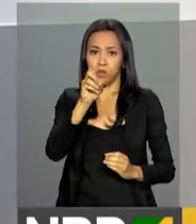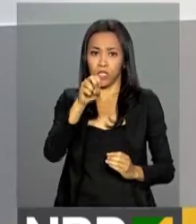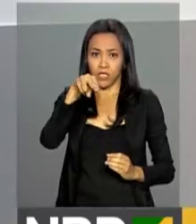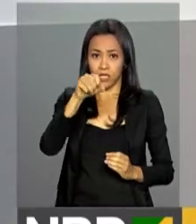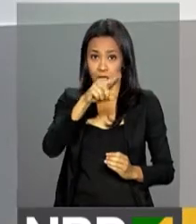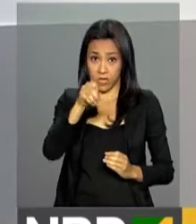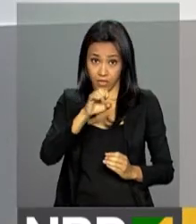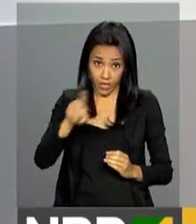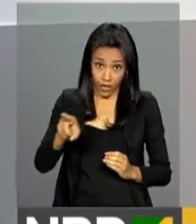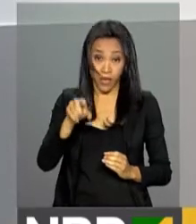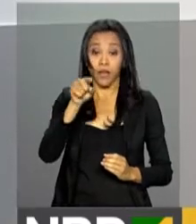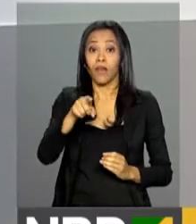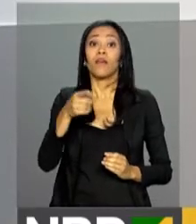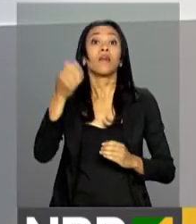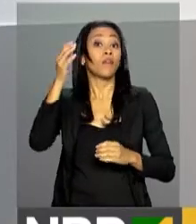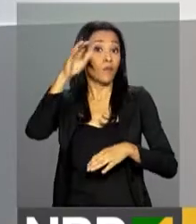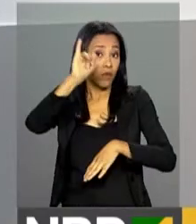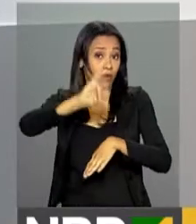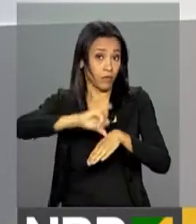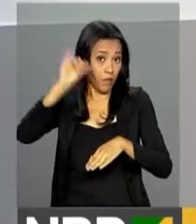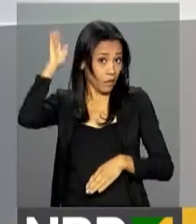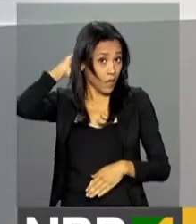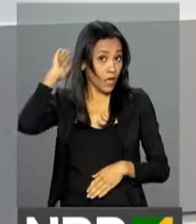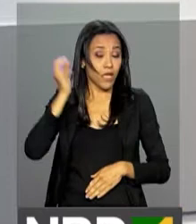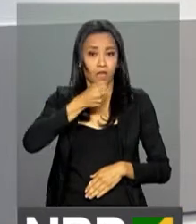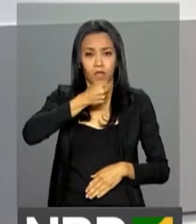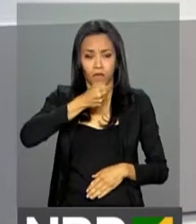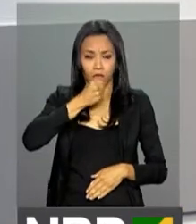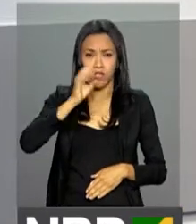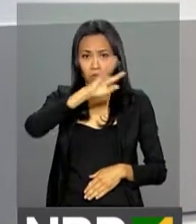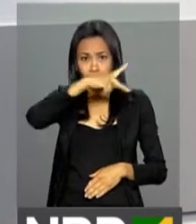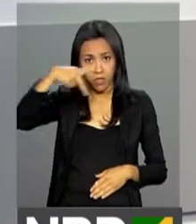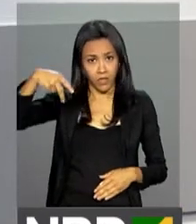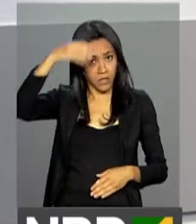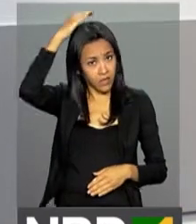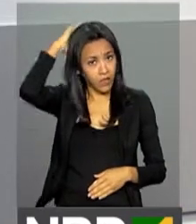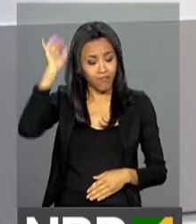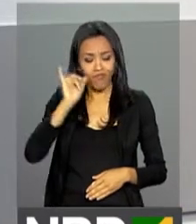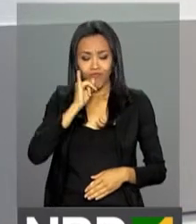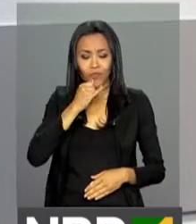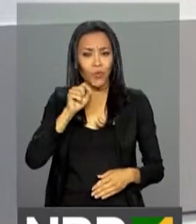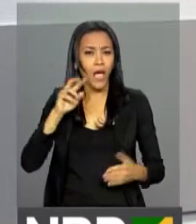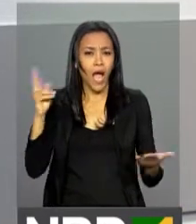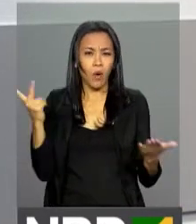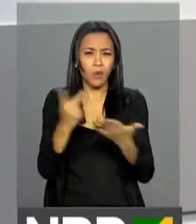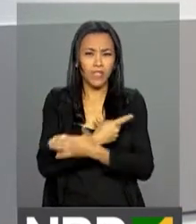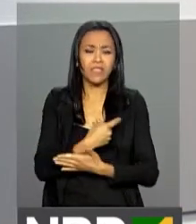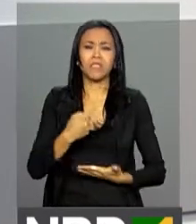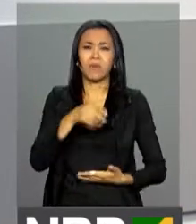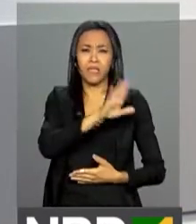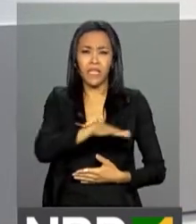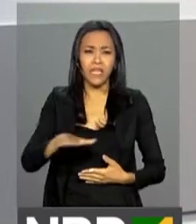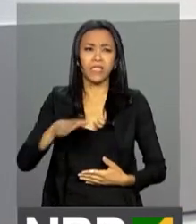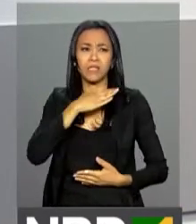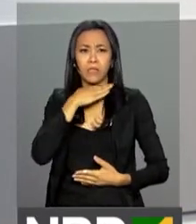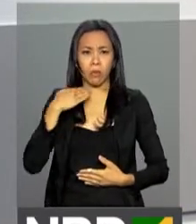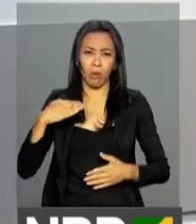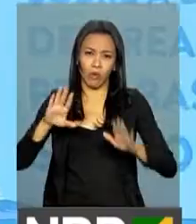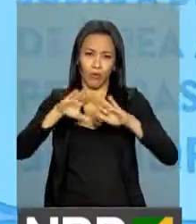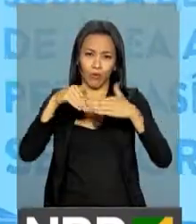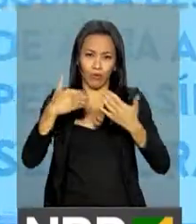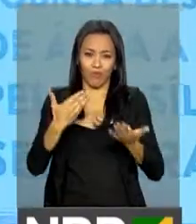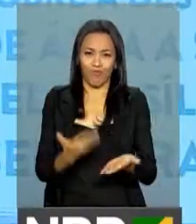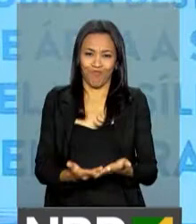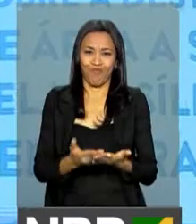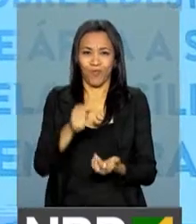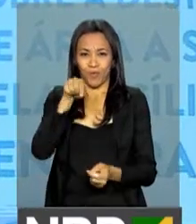entrevista à imprensa em belém o presidente michel temer também lamentou a morte de crianças durante um incêndio em uma creche de minas gerais